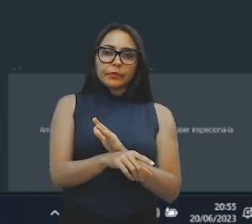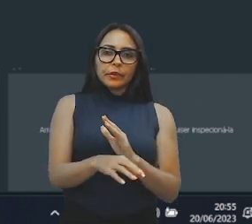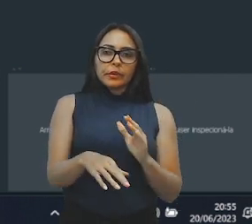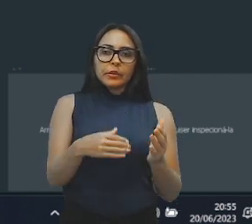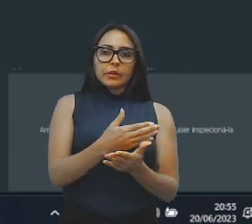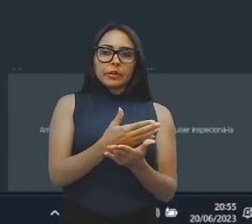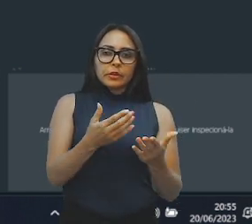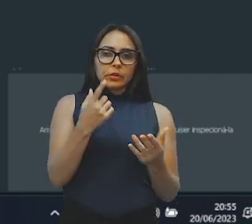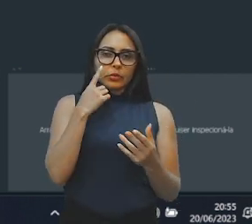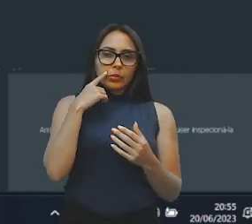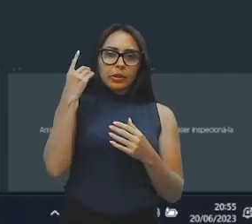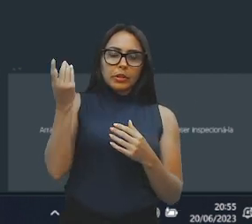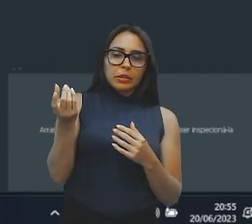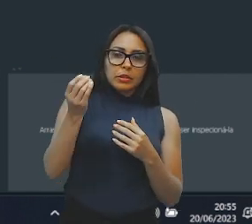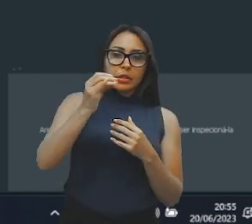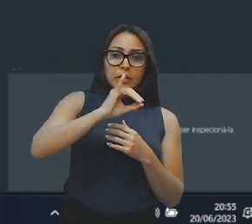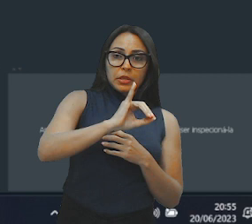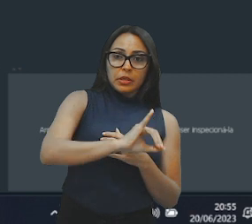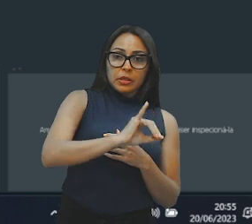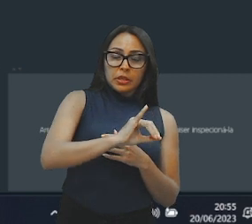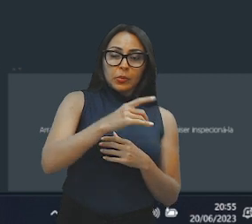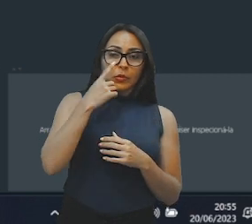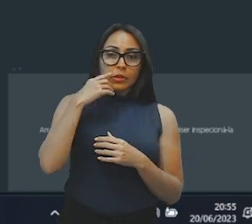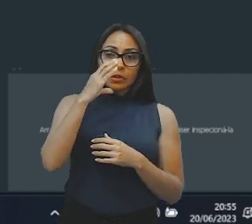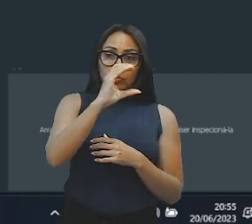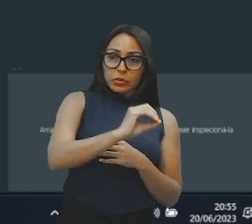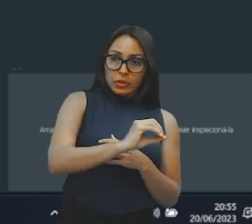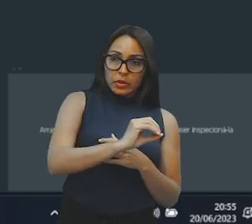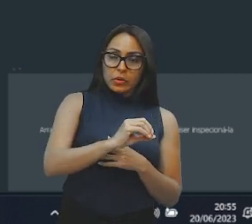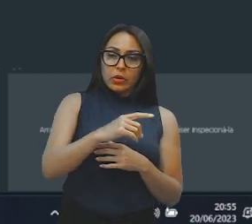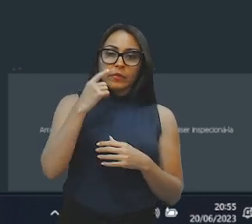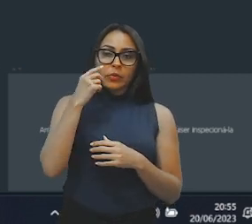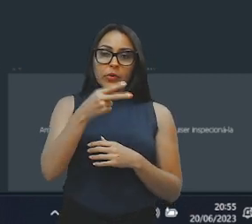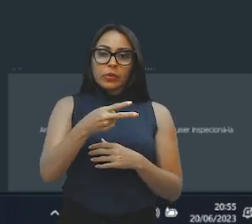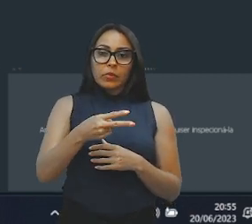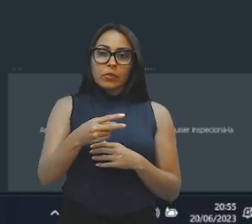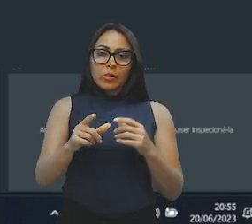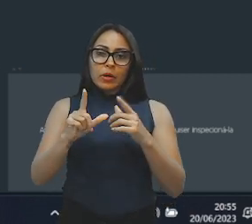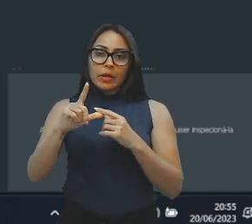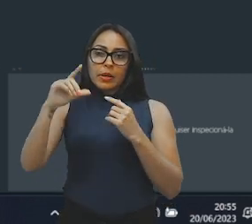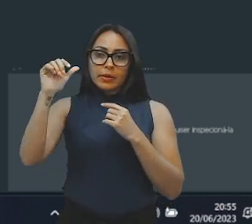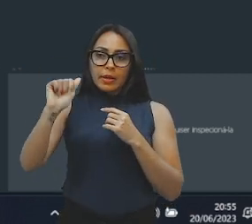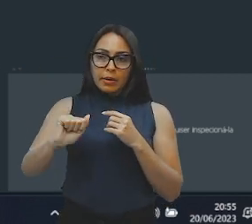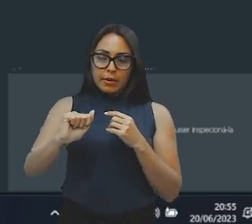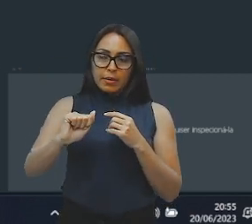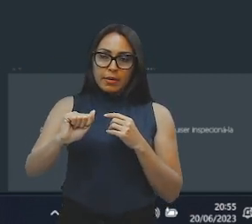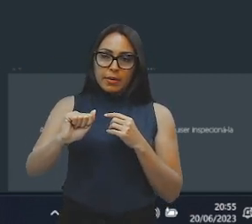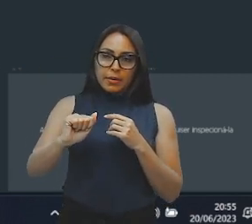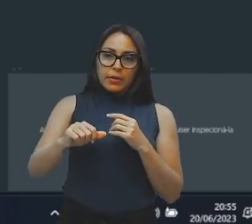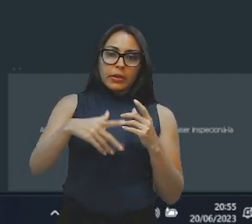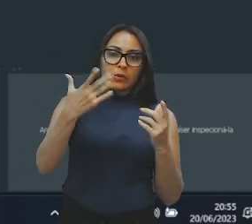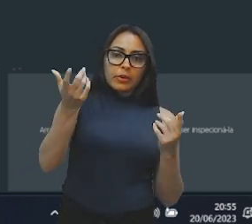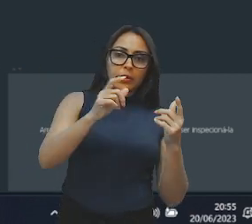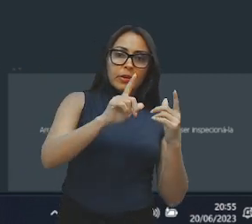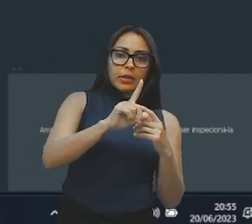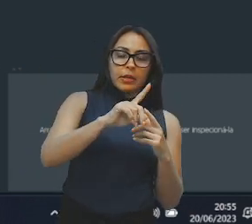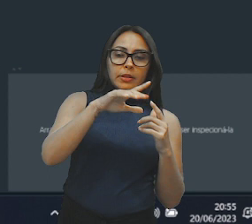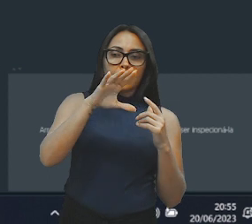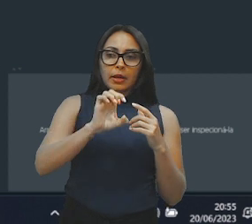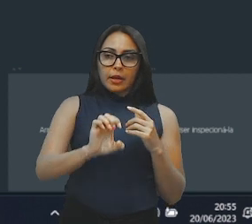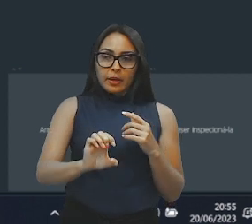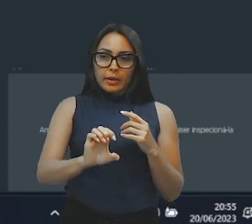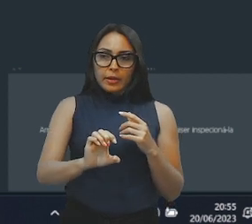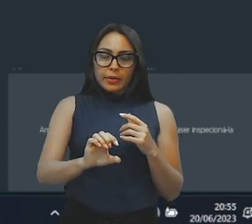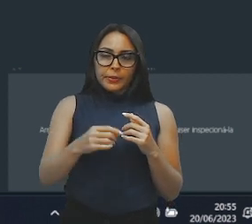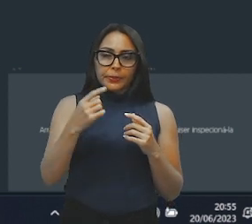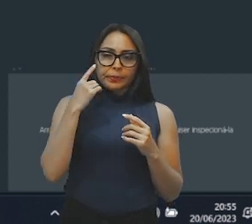está na posição 0 do vetor, foi igual à letra A, ou igual à letra E, ou igual à letra E